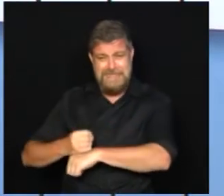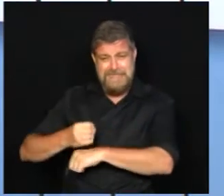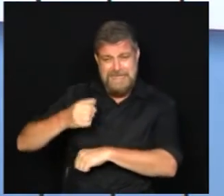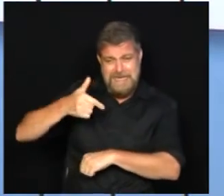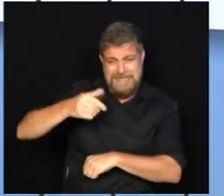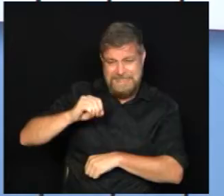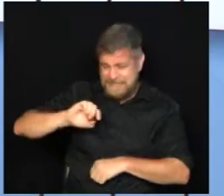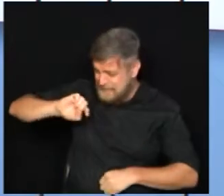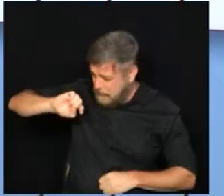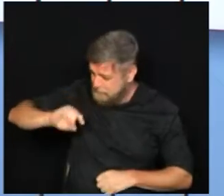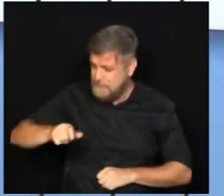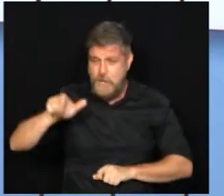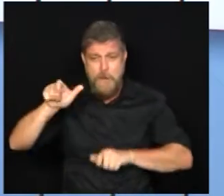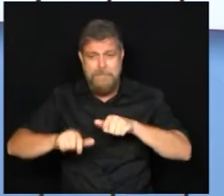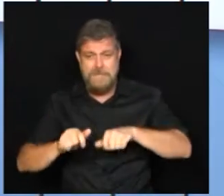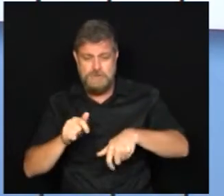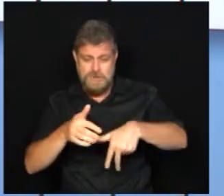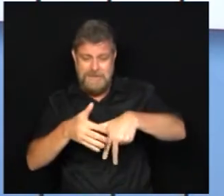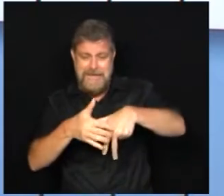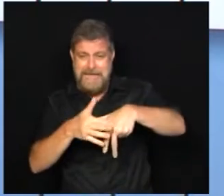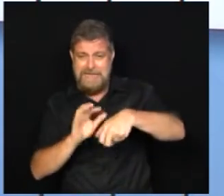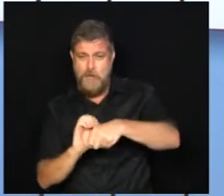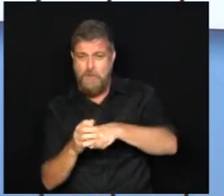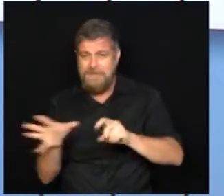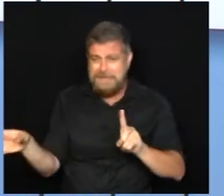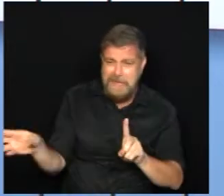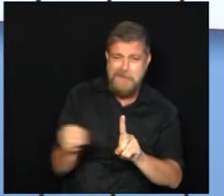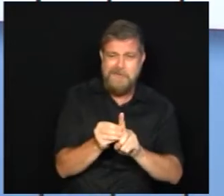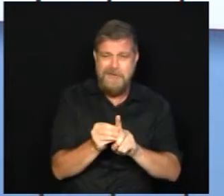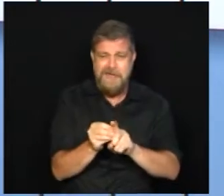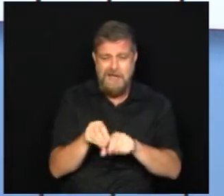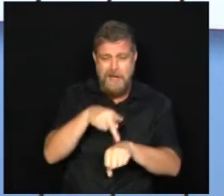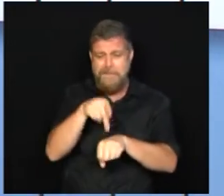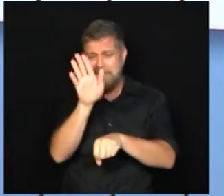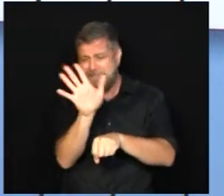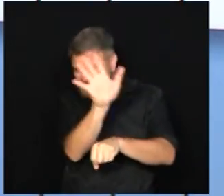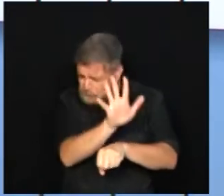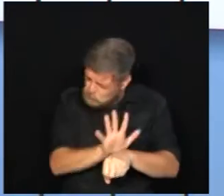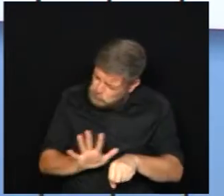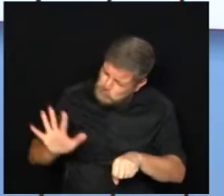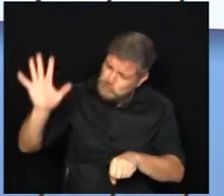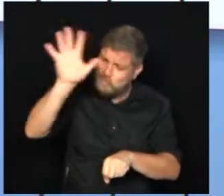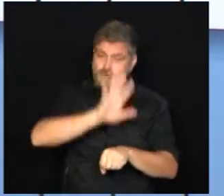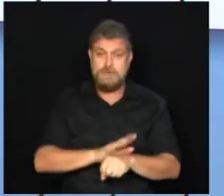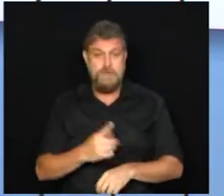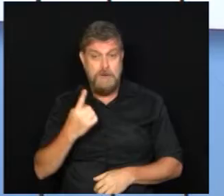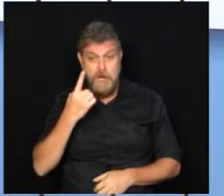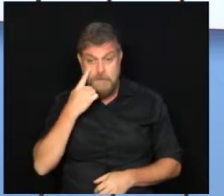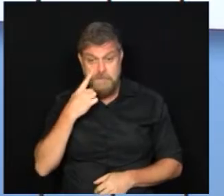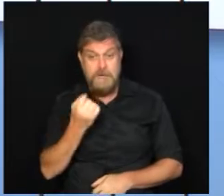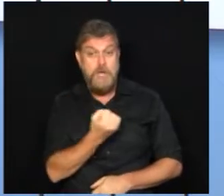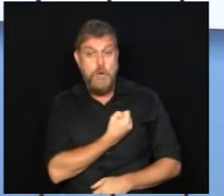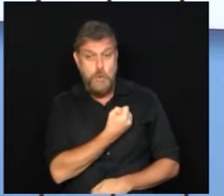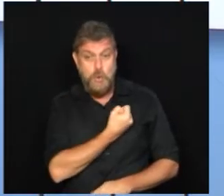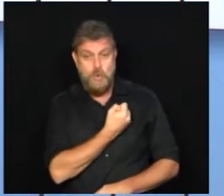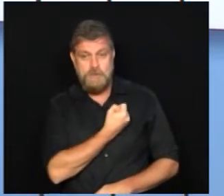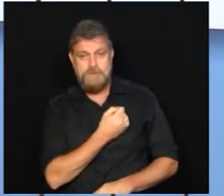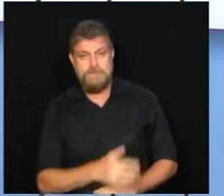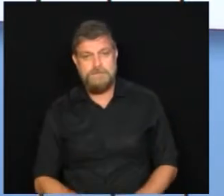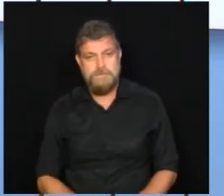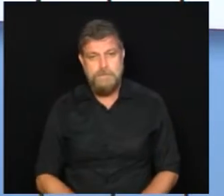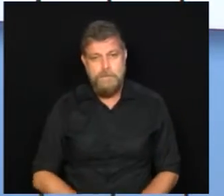70 mil casos registrados em todo o país então agora nós vamos acompanhar os números